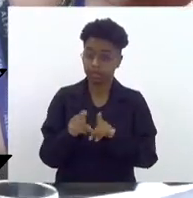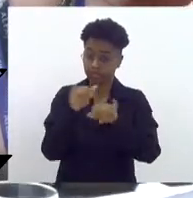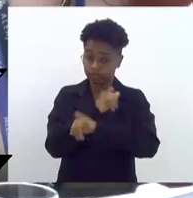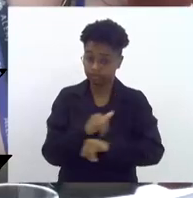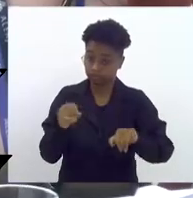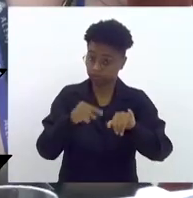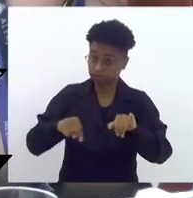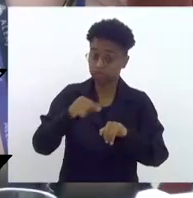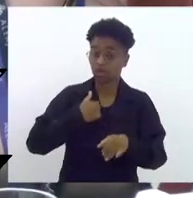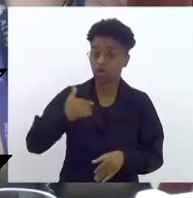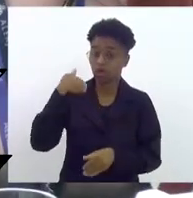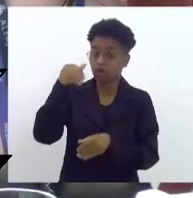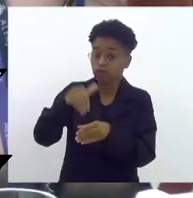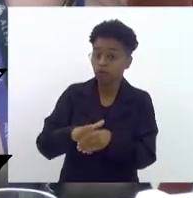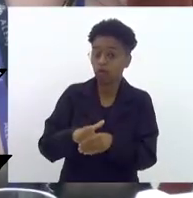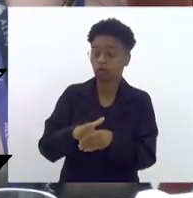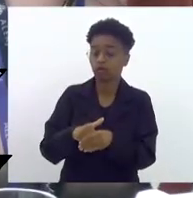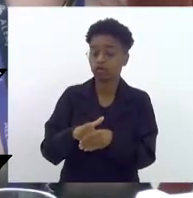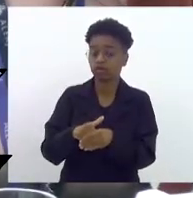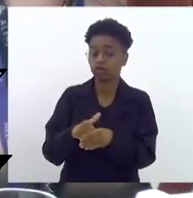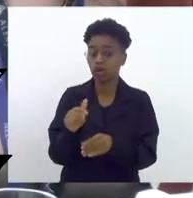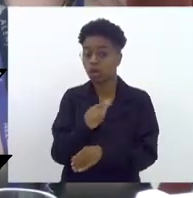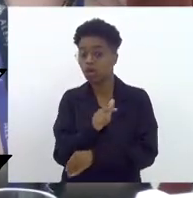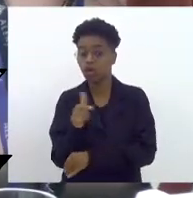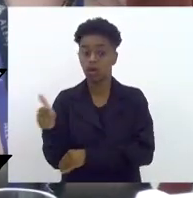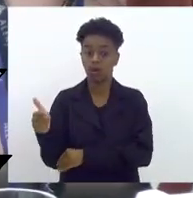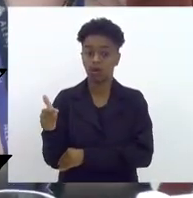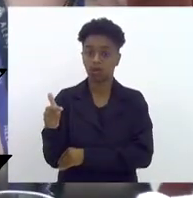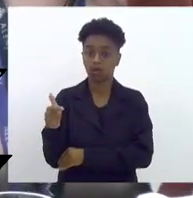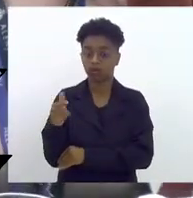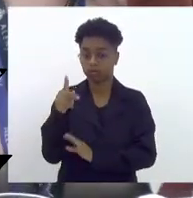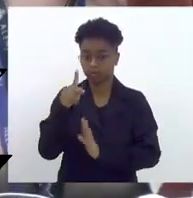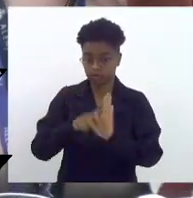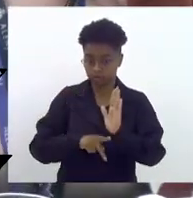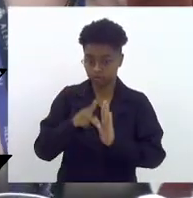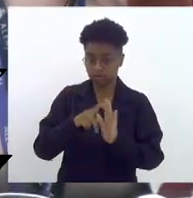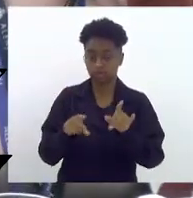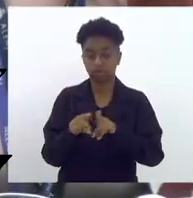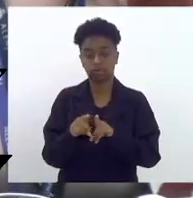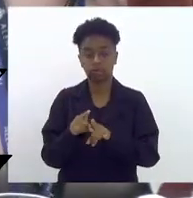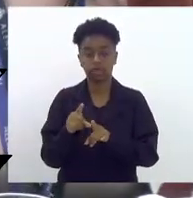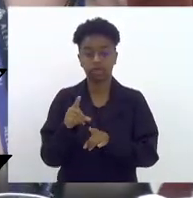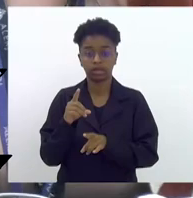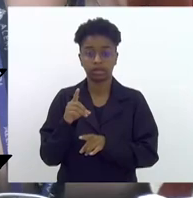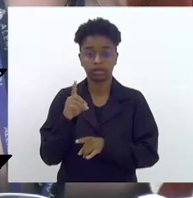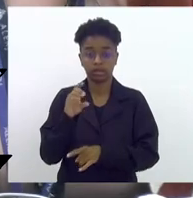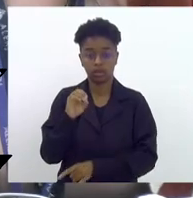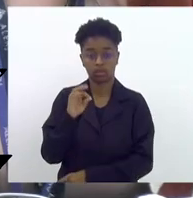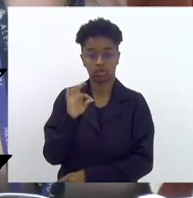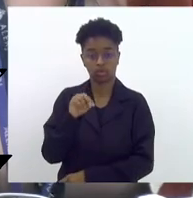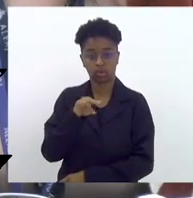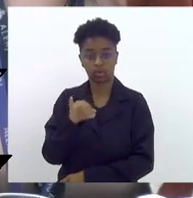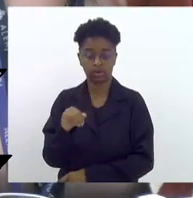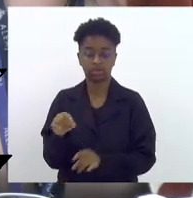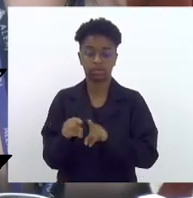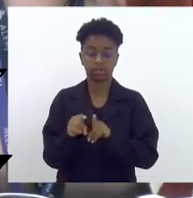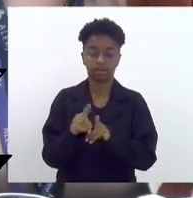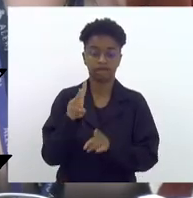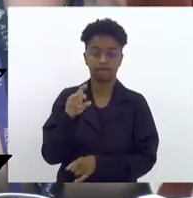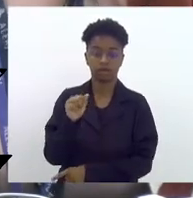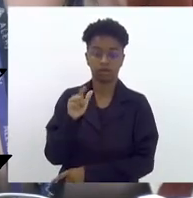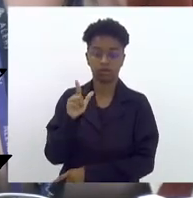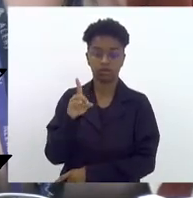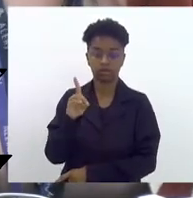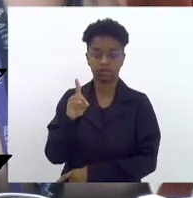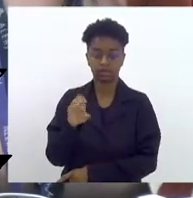antecipa o meu voto em relação ao outro do deputado Antônio e do deputado Valdecir da saúde que